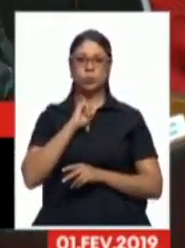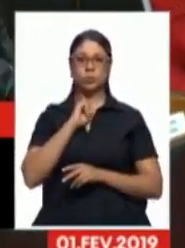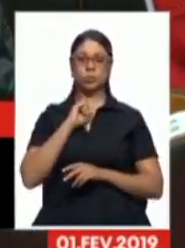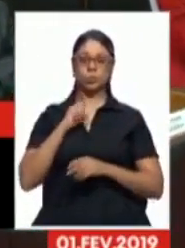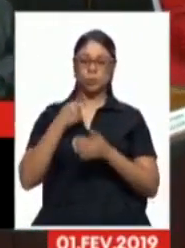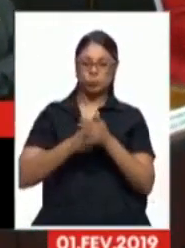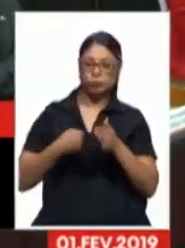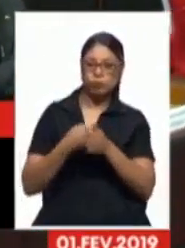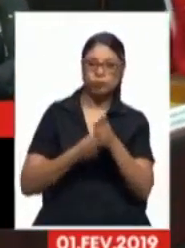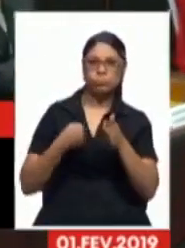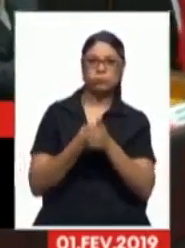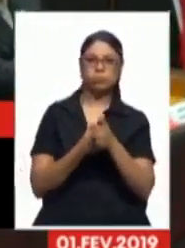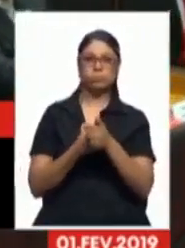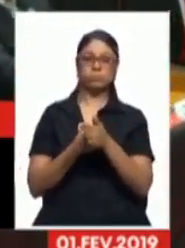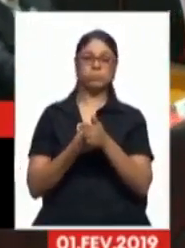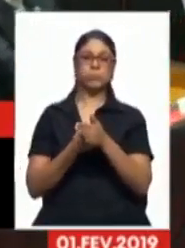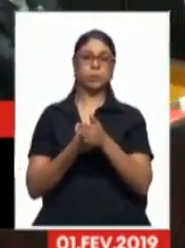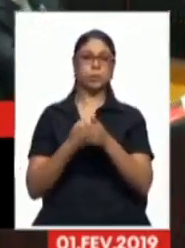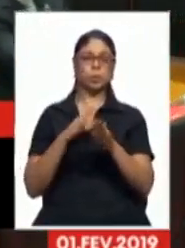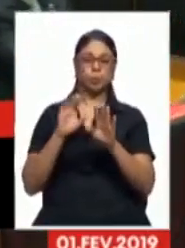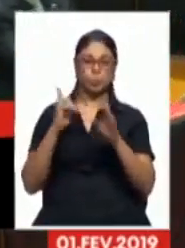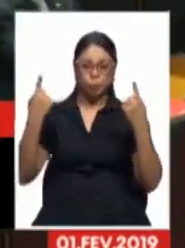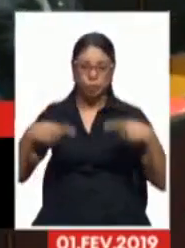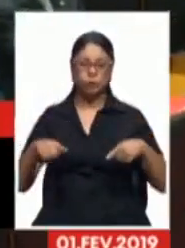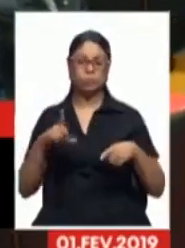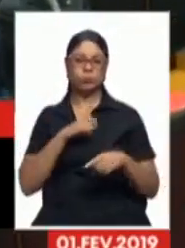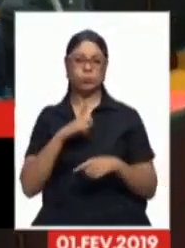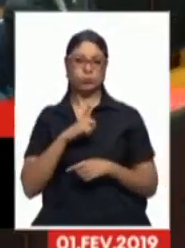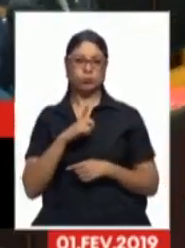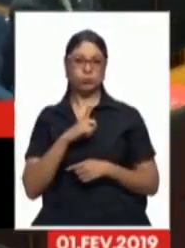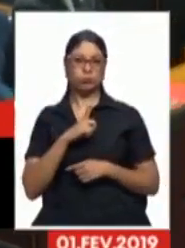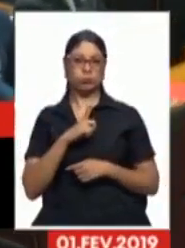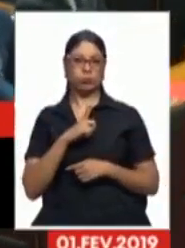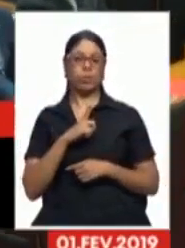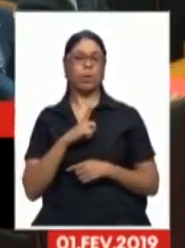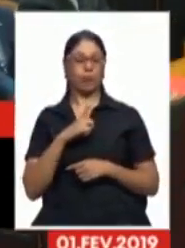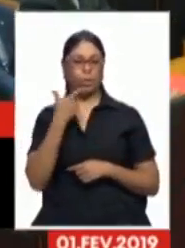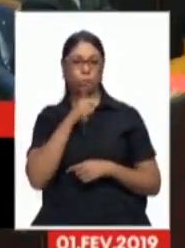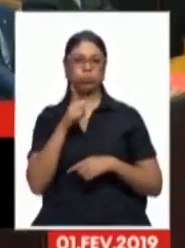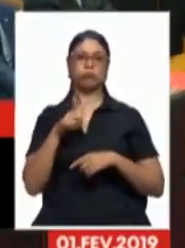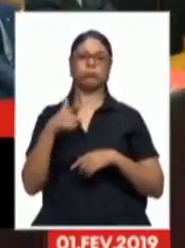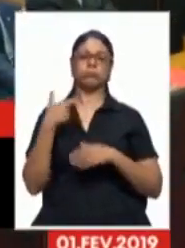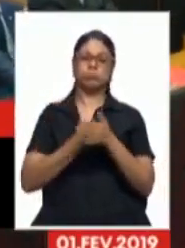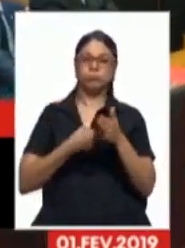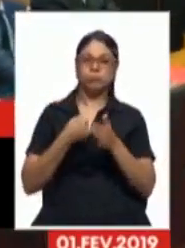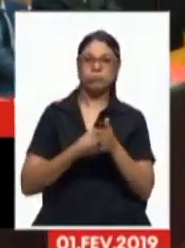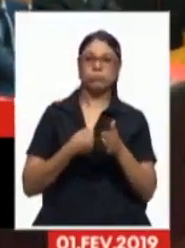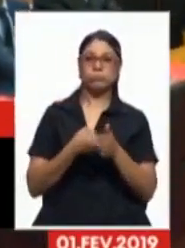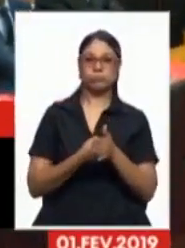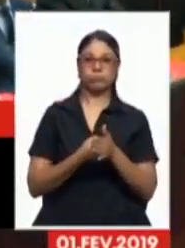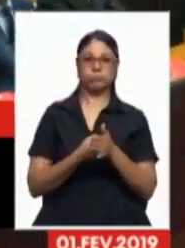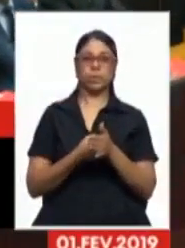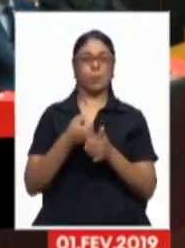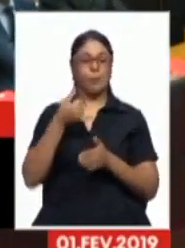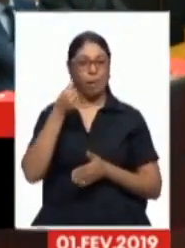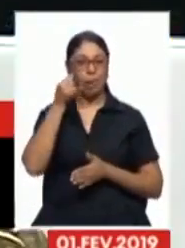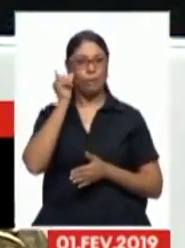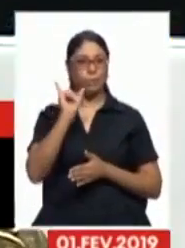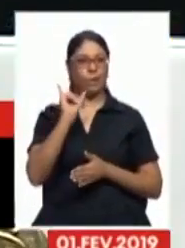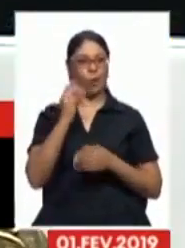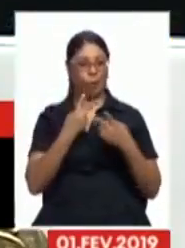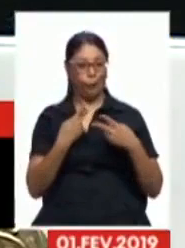desafios necessários para garantir que fatos como esses não se repitam